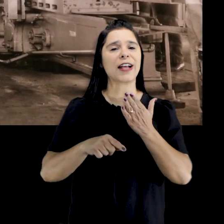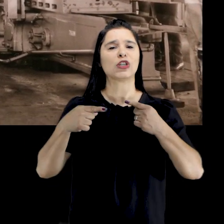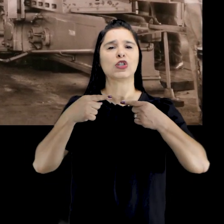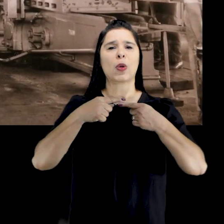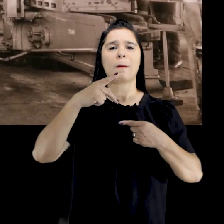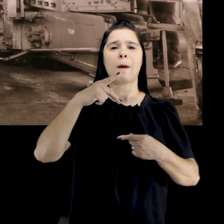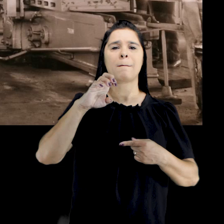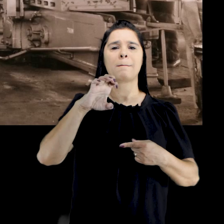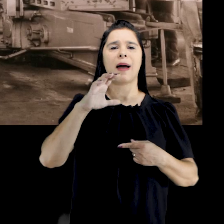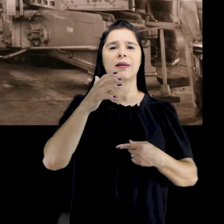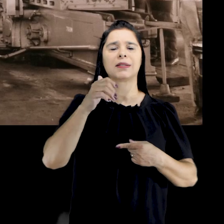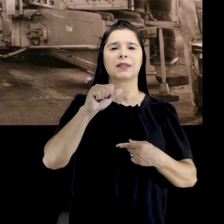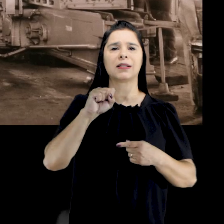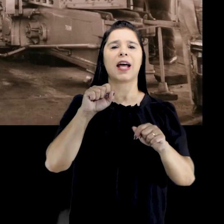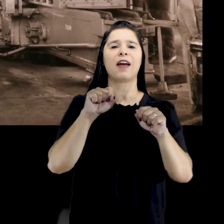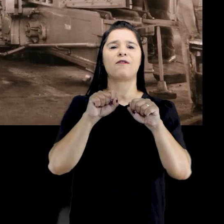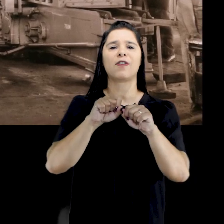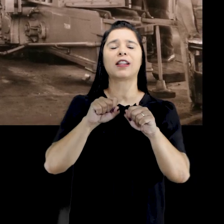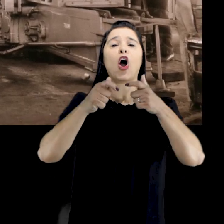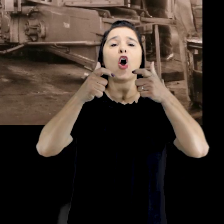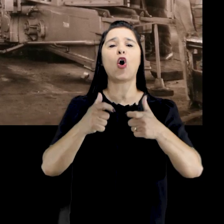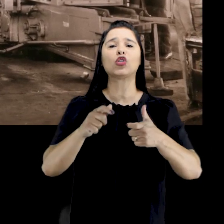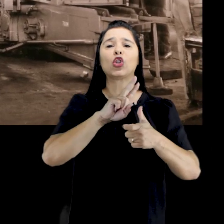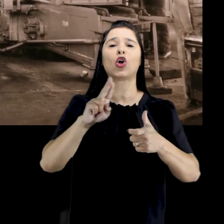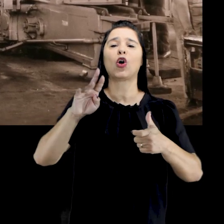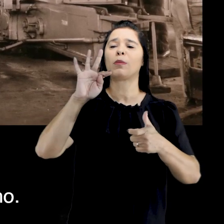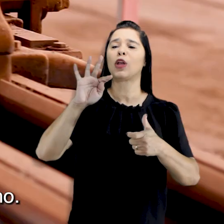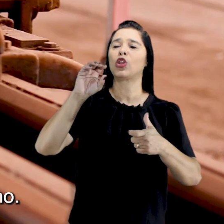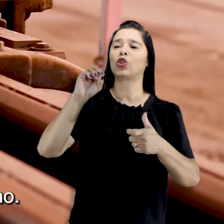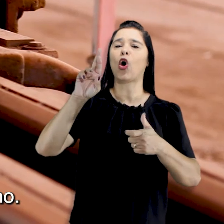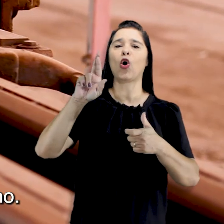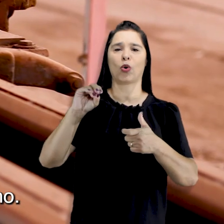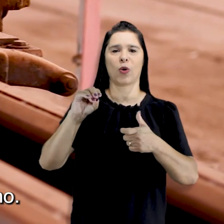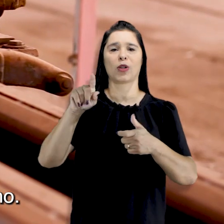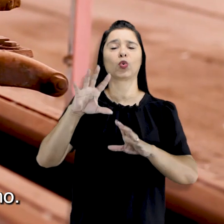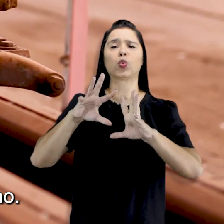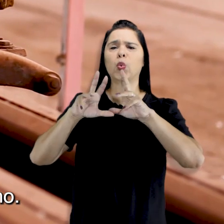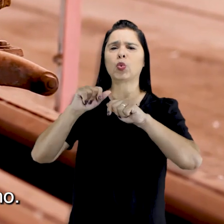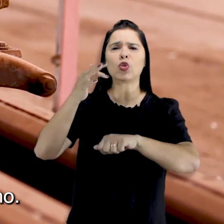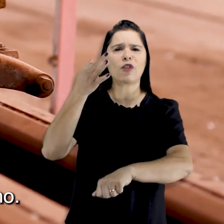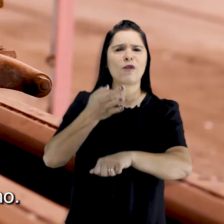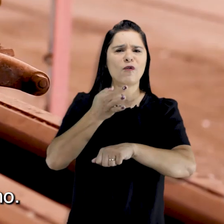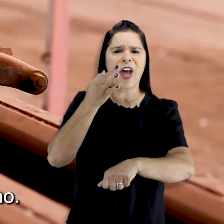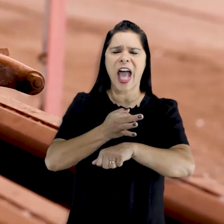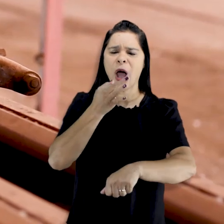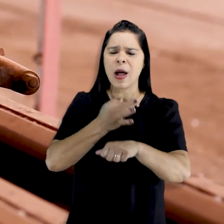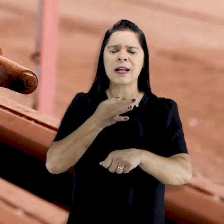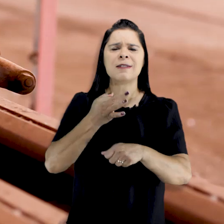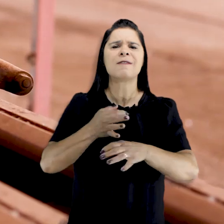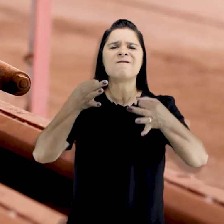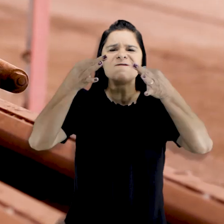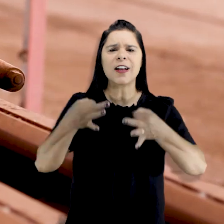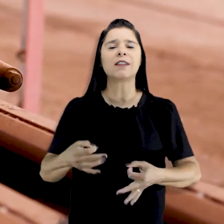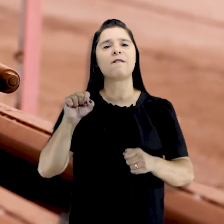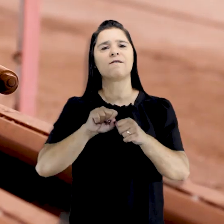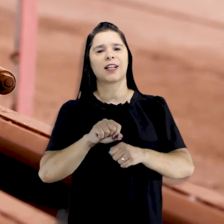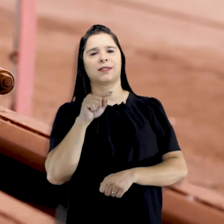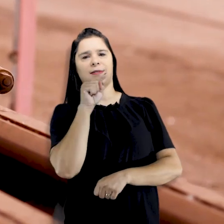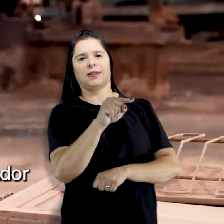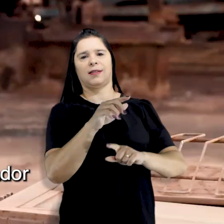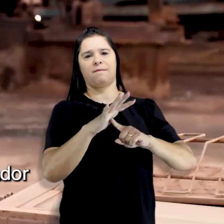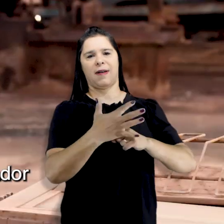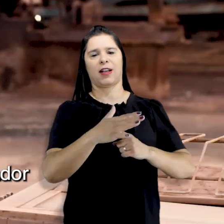no torno. Toda peça que você vê de ferro aí, torneada bem feitinha, é feita no torno. É torneada